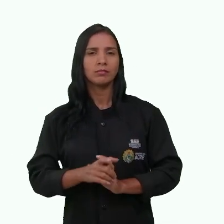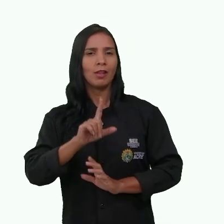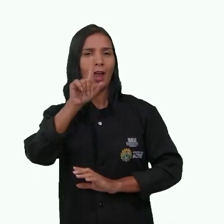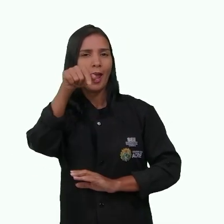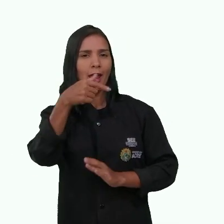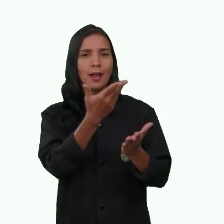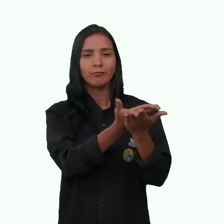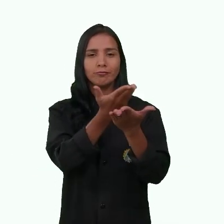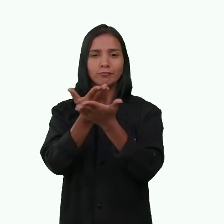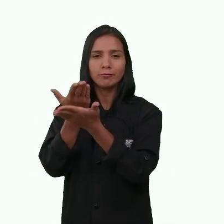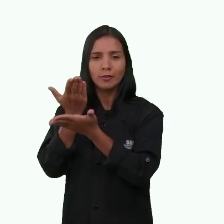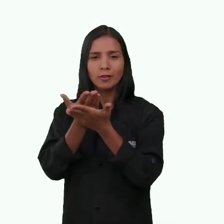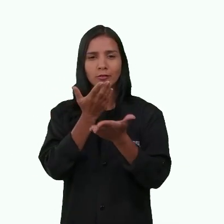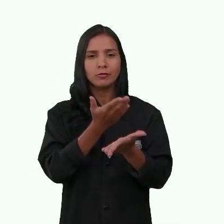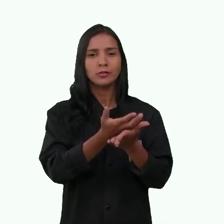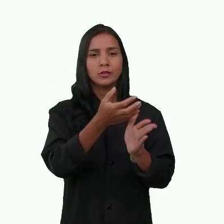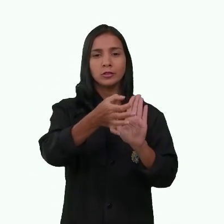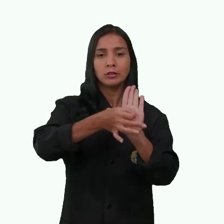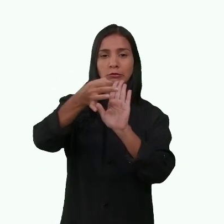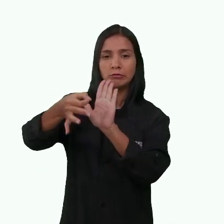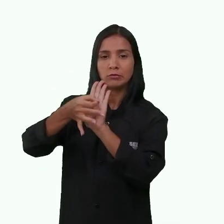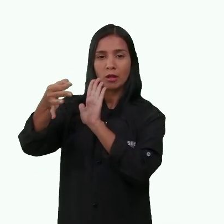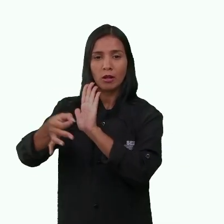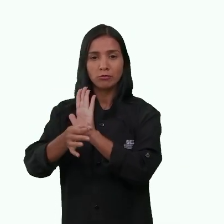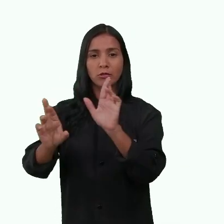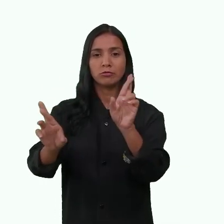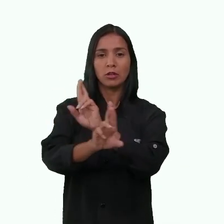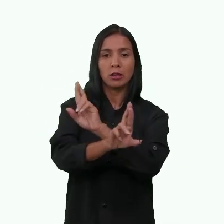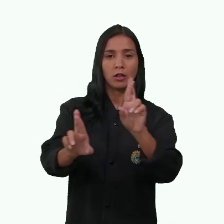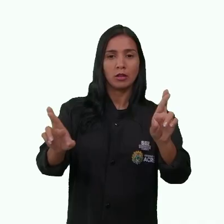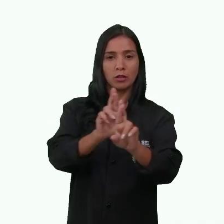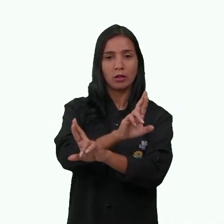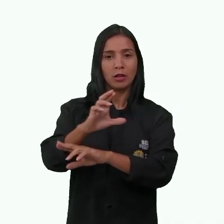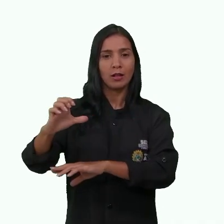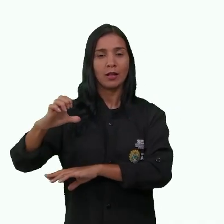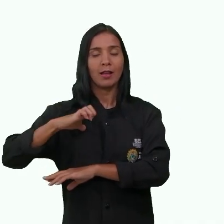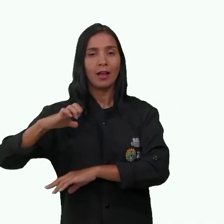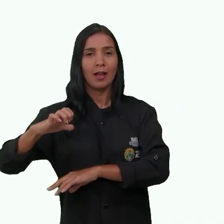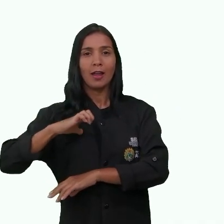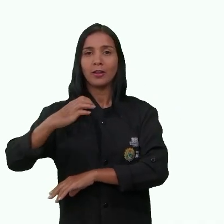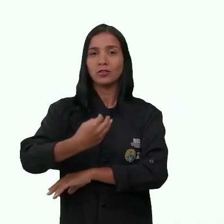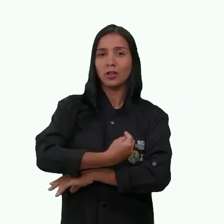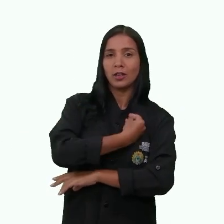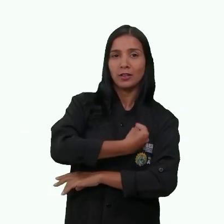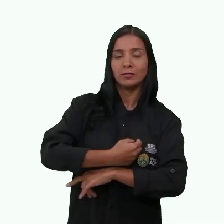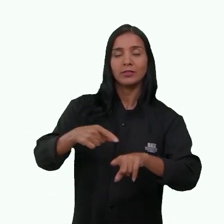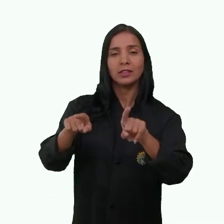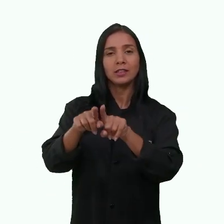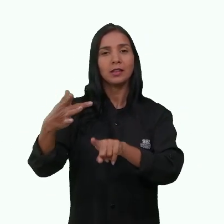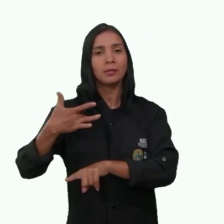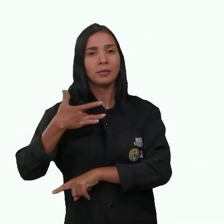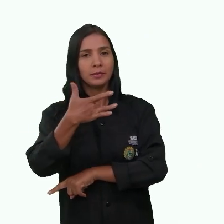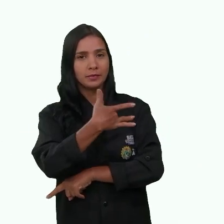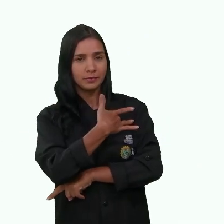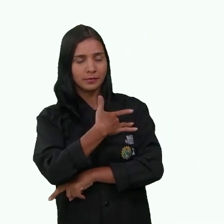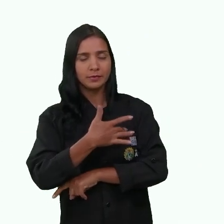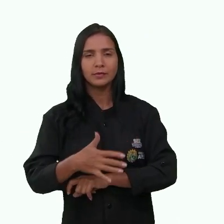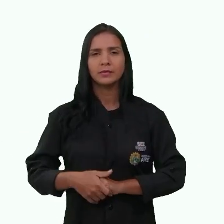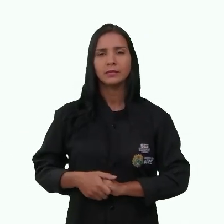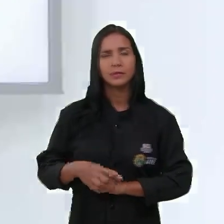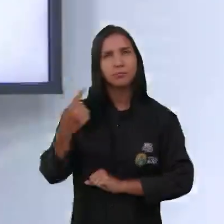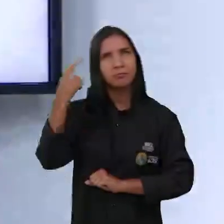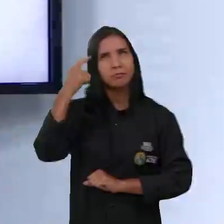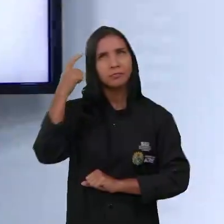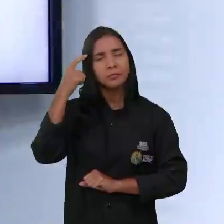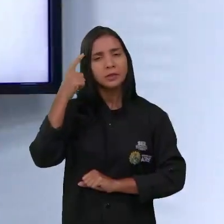crítico de questões éticas relacionadas à vida e à saúde. Então pare para analisar.